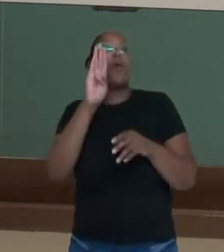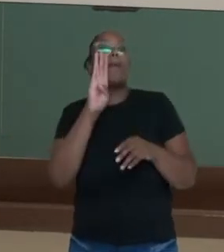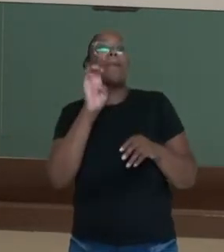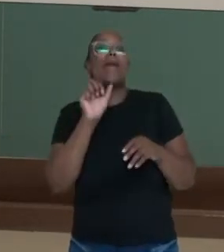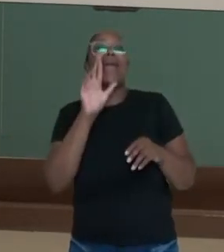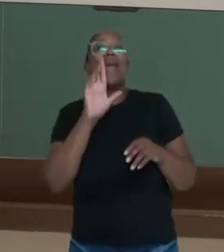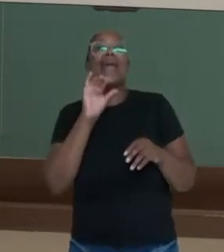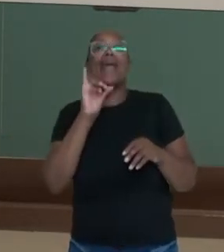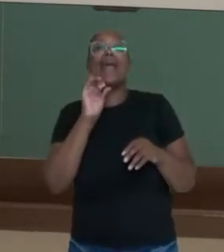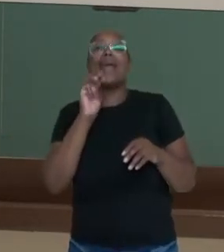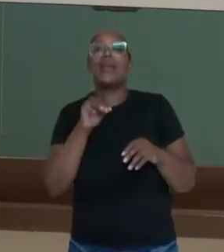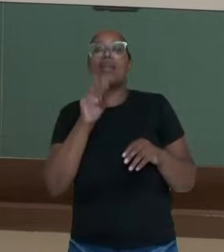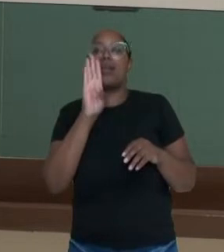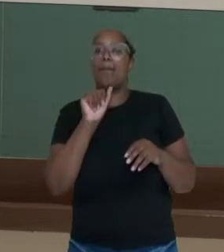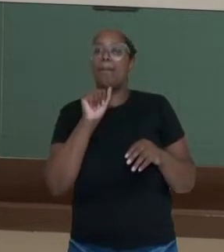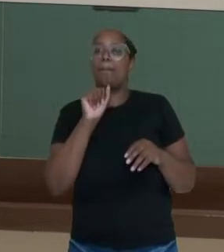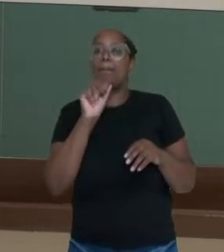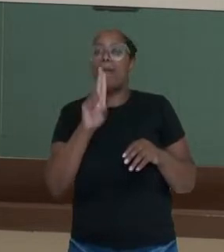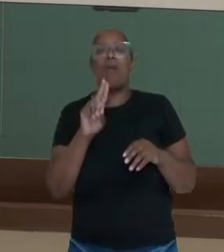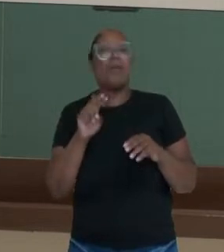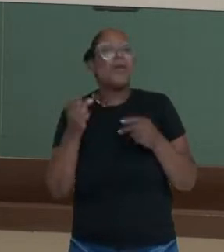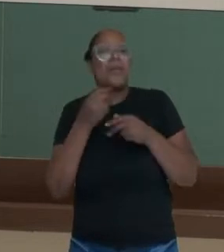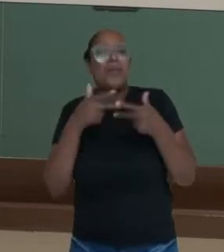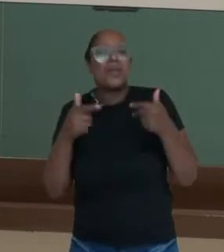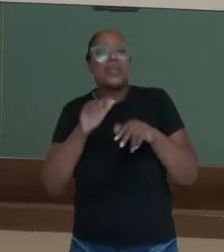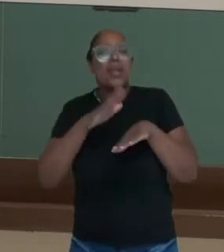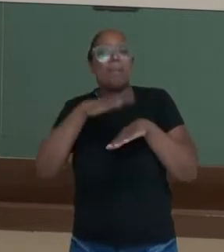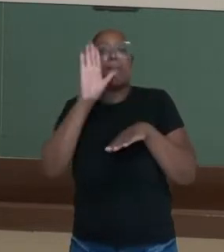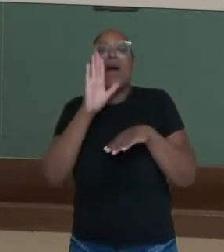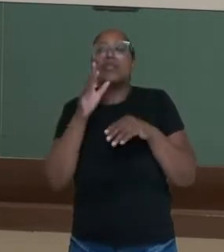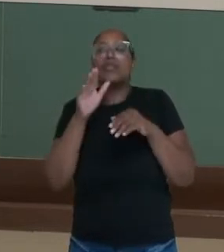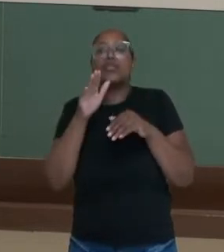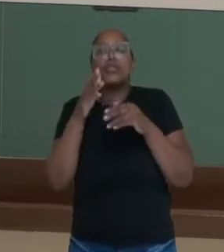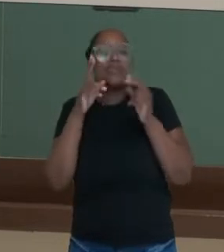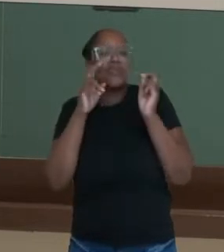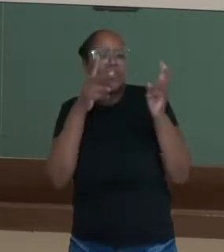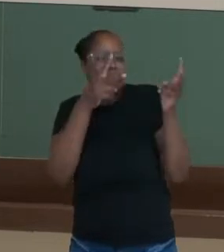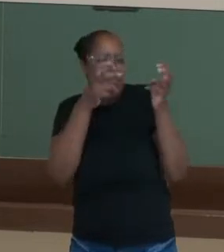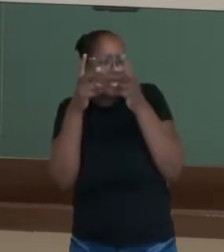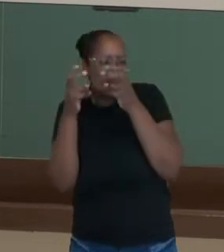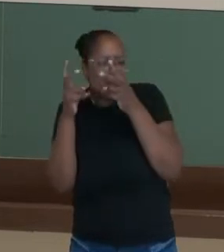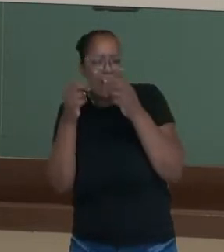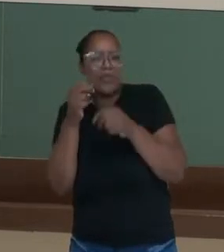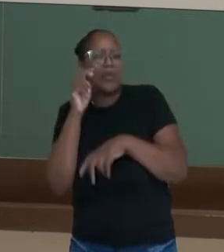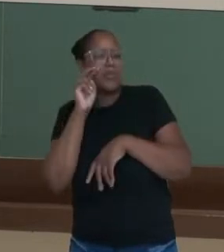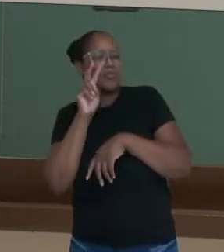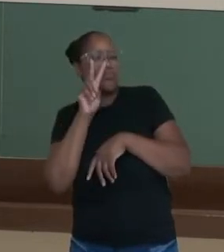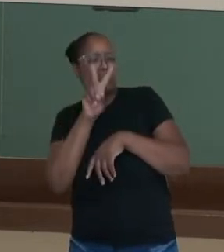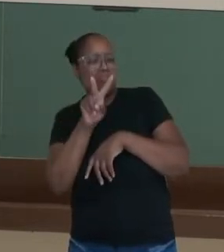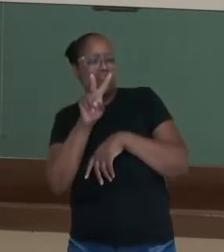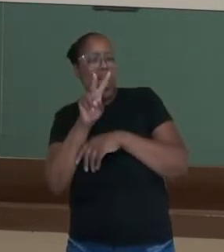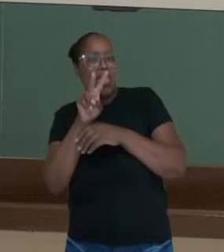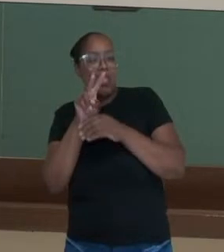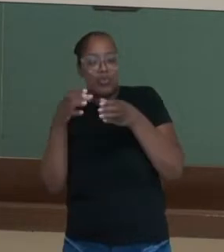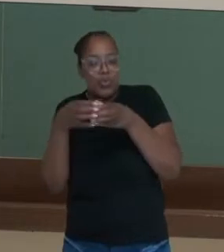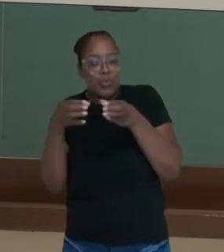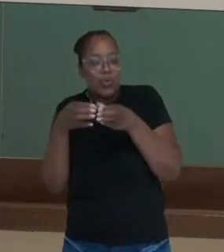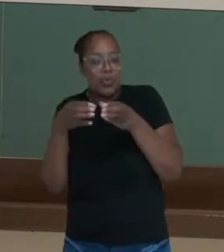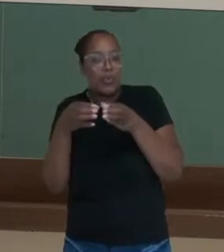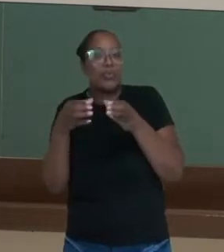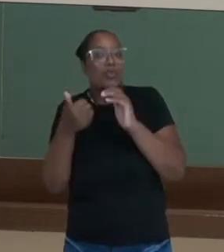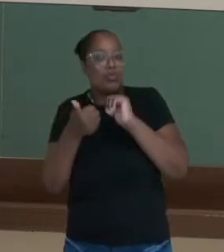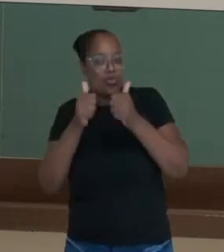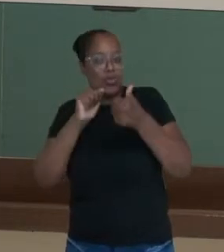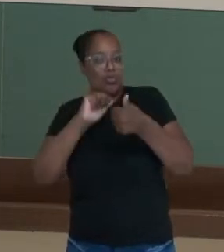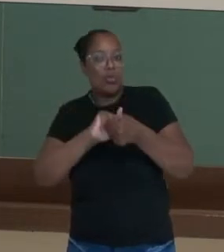Eu acredito que o instrumento que mais chama a atenção e mais característico da roda de capoeira é o